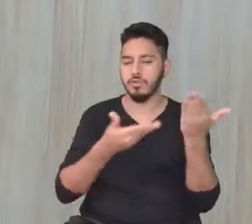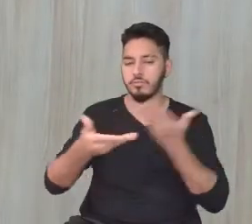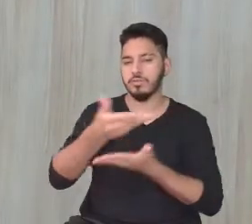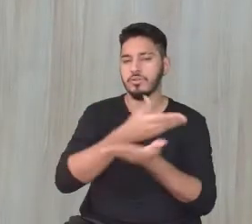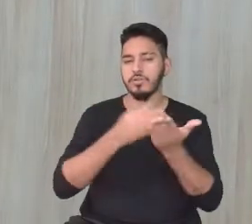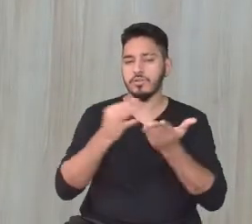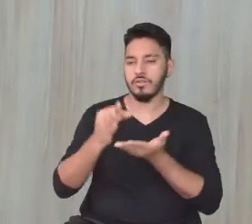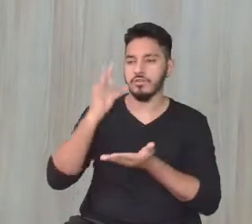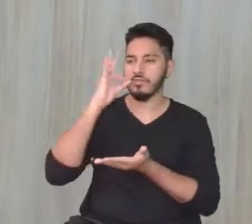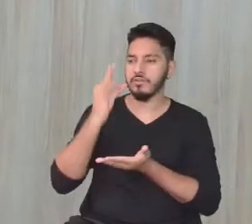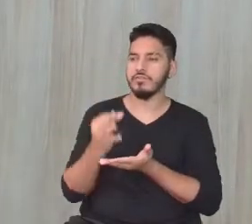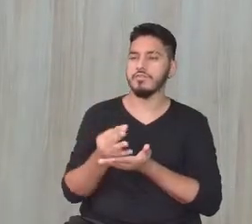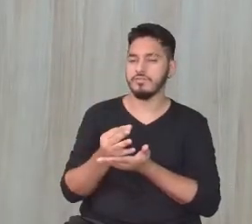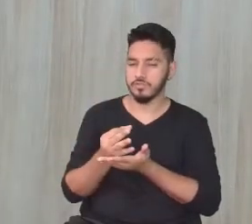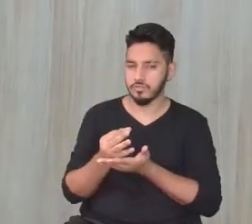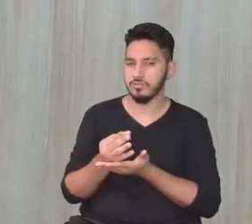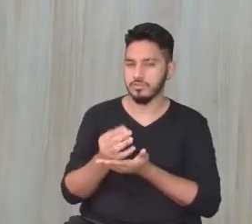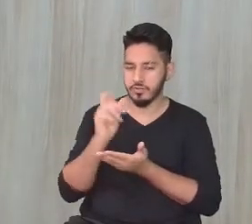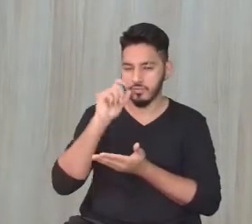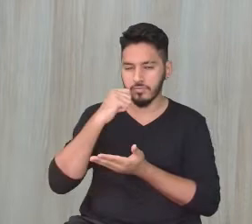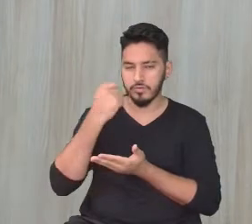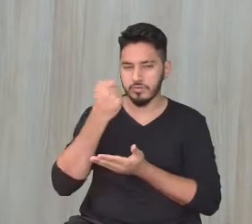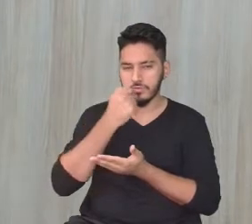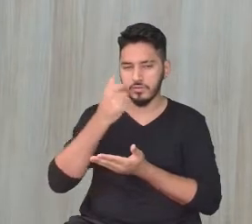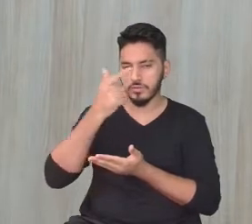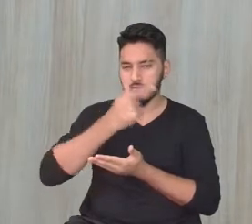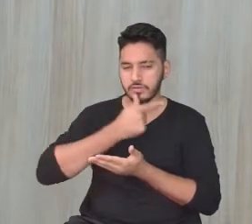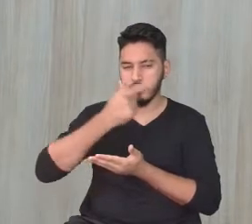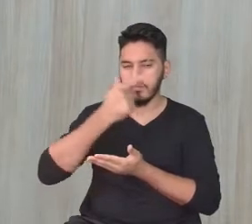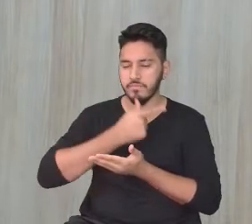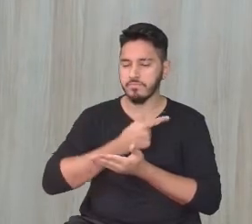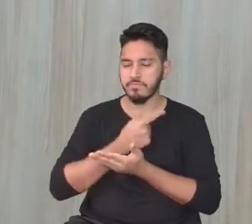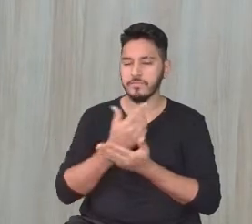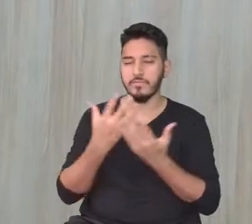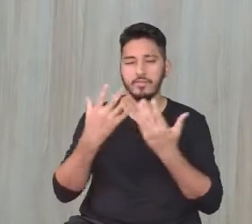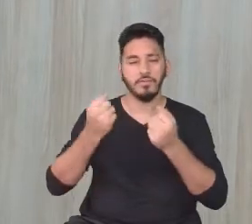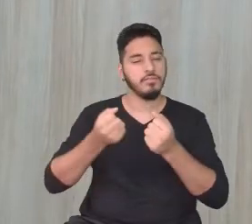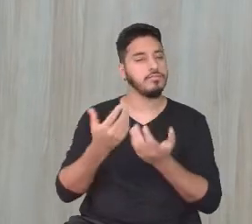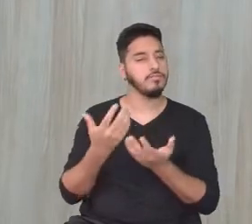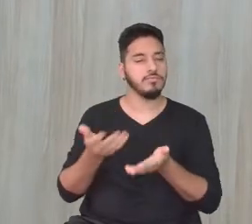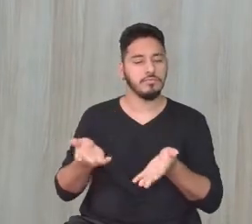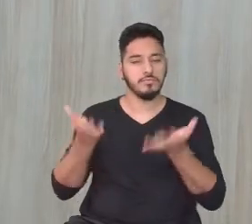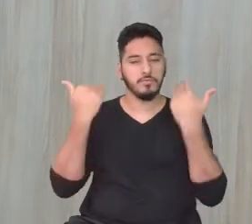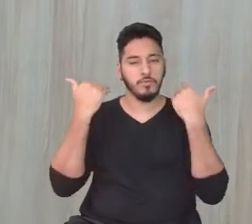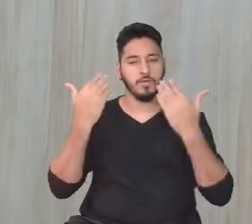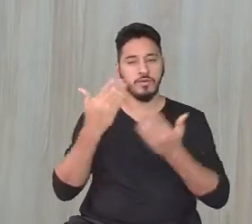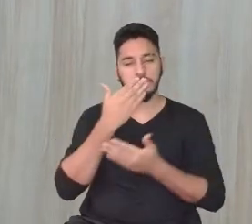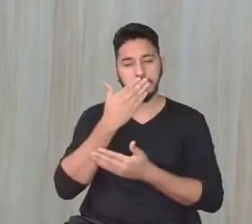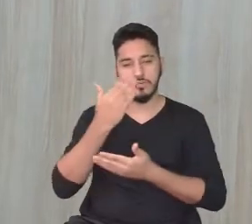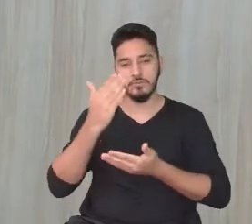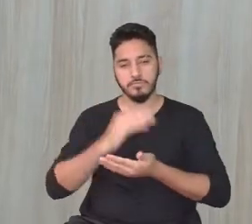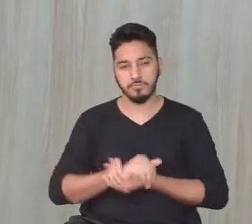compartilhar aquele cafezinho com queijo a manteiguinha e vamos sim fora